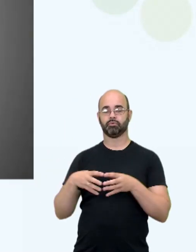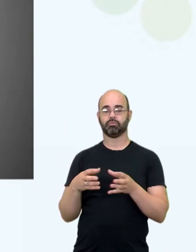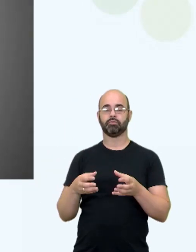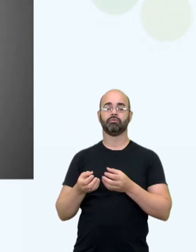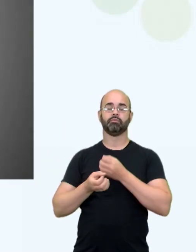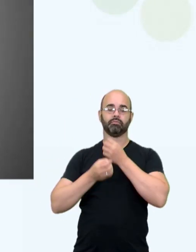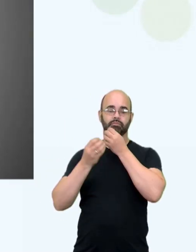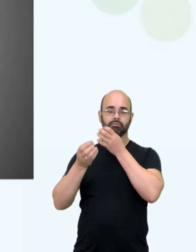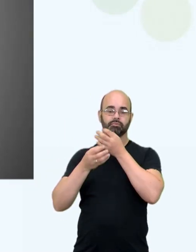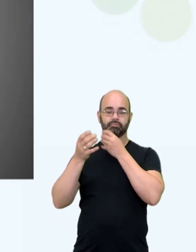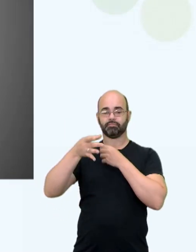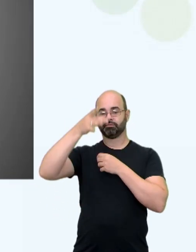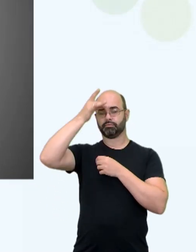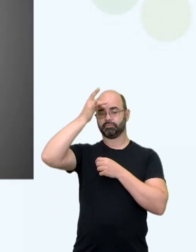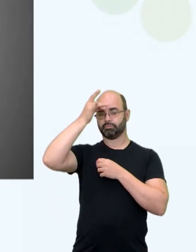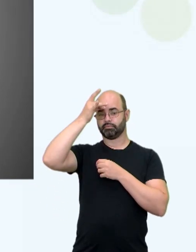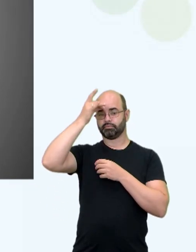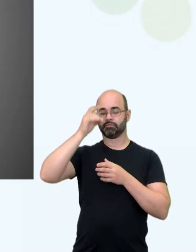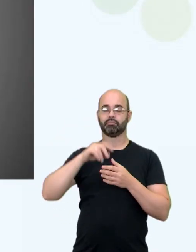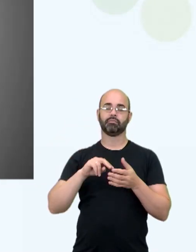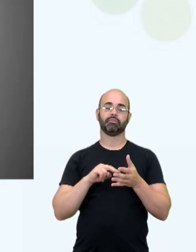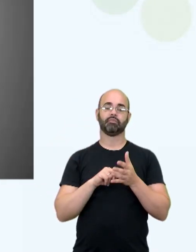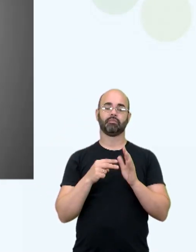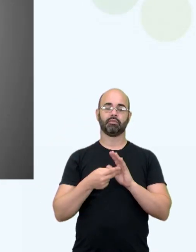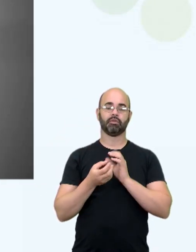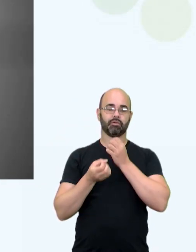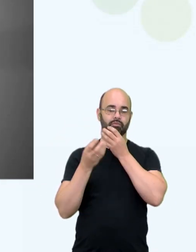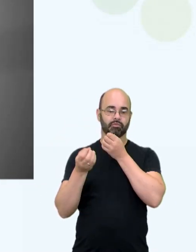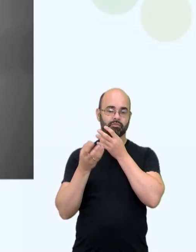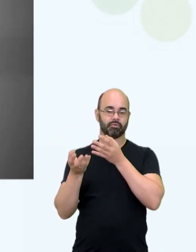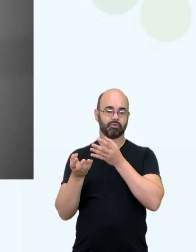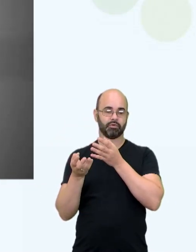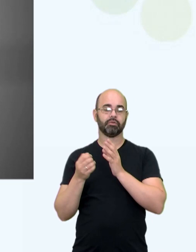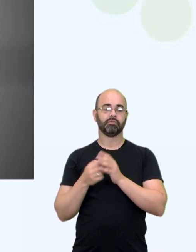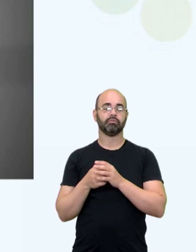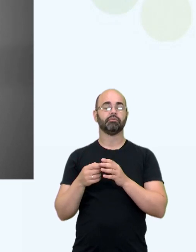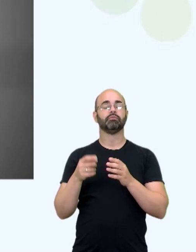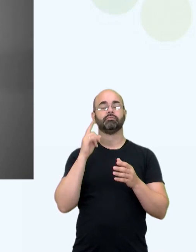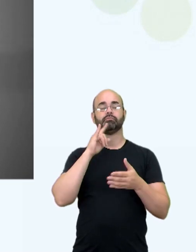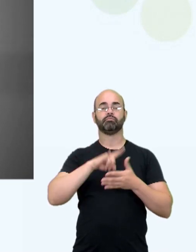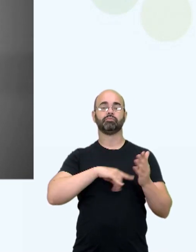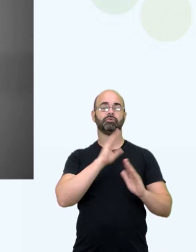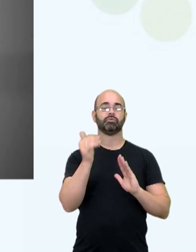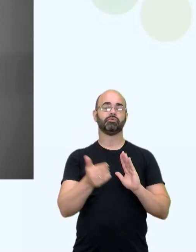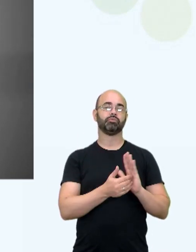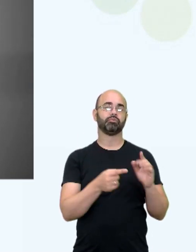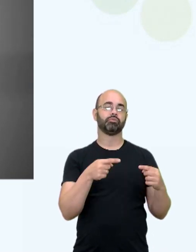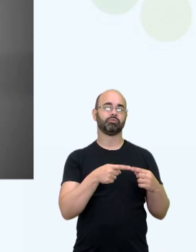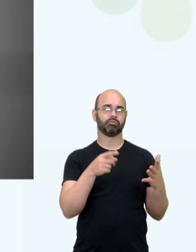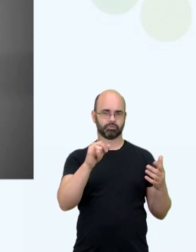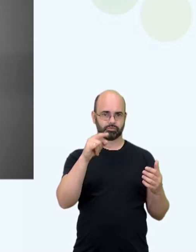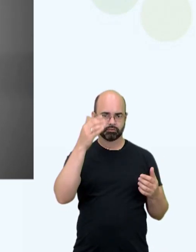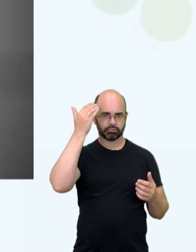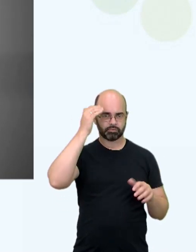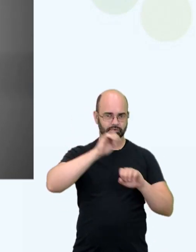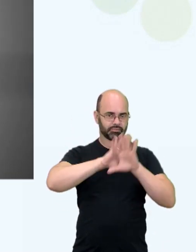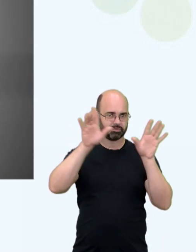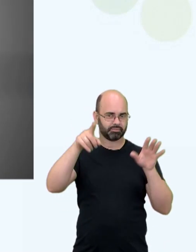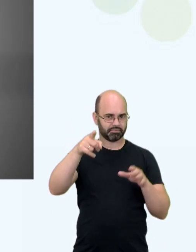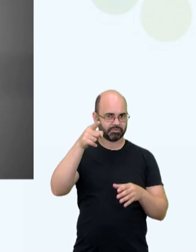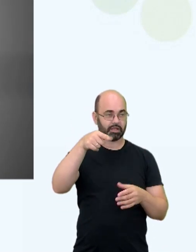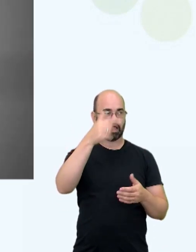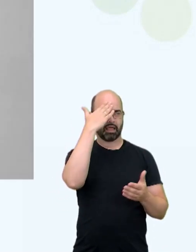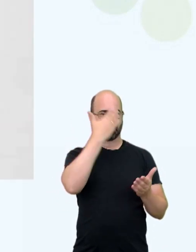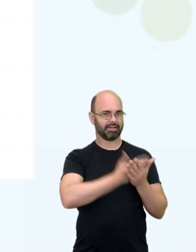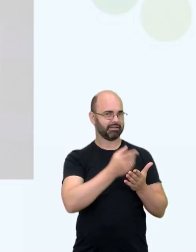data mining, tudo isso se relaciona direta ou indiretamente à documentação? Ficaram convencidos?